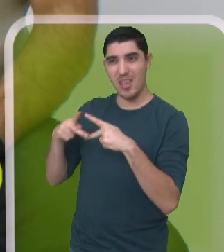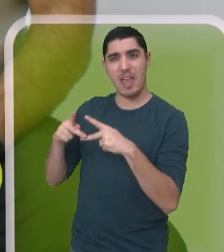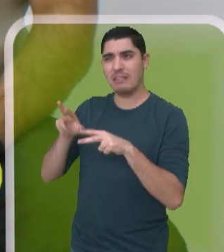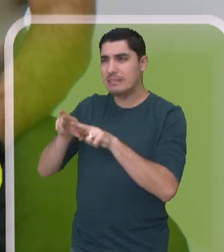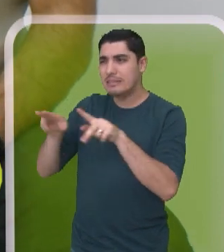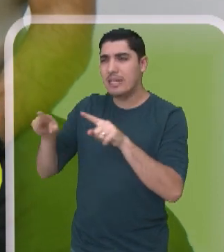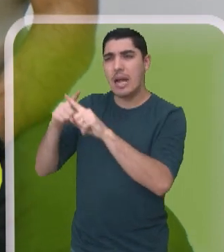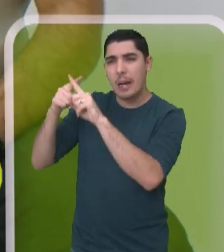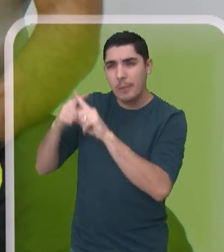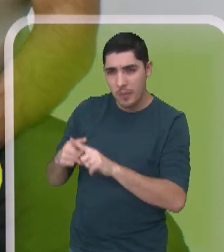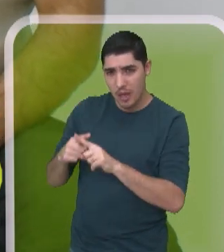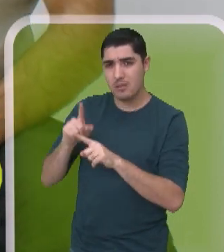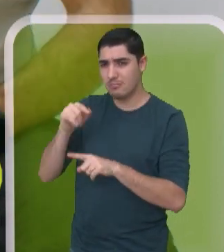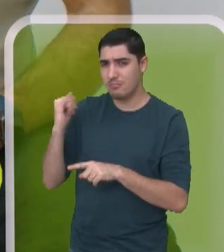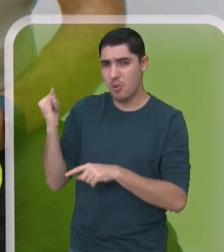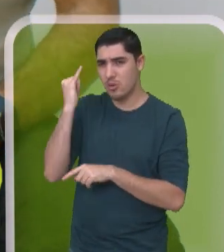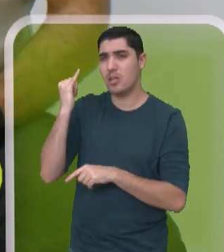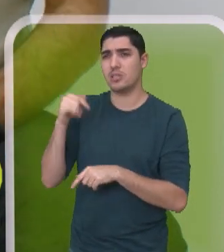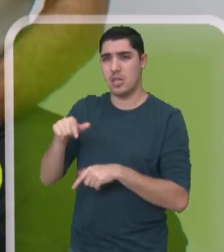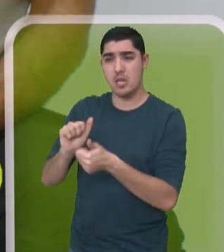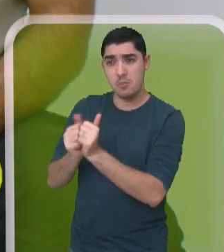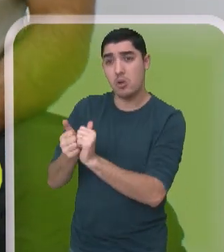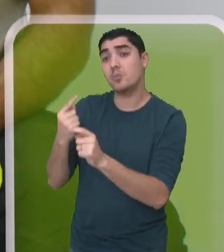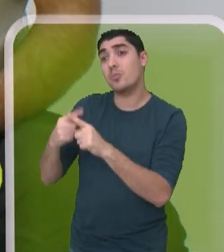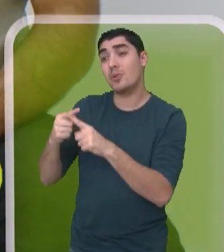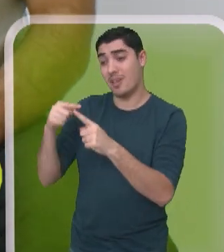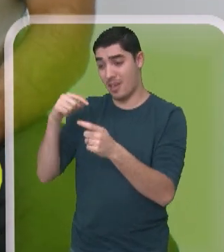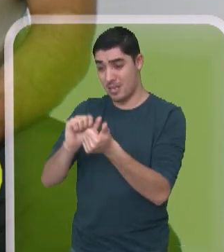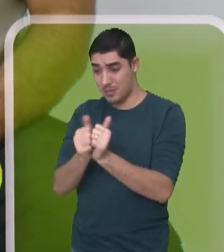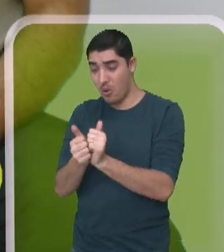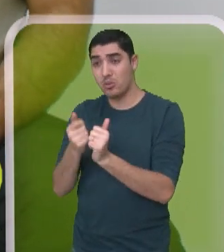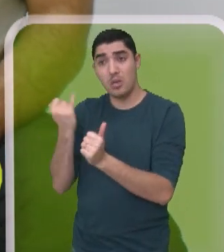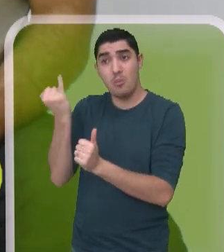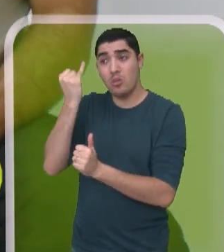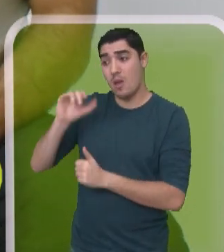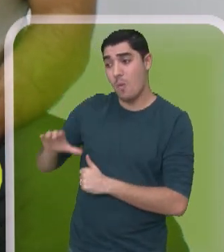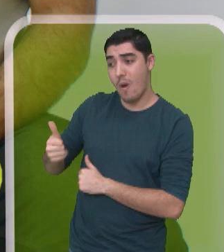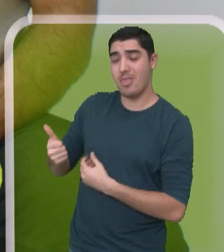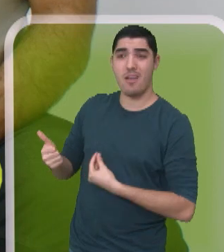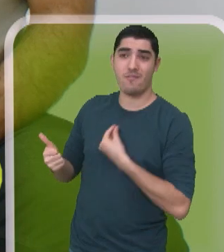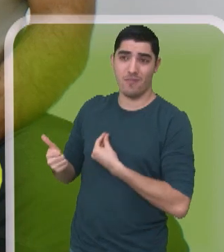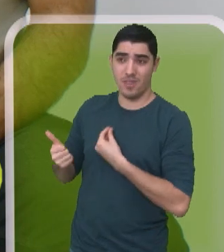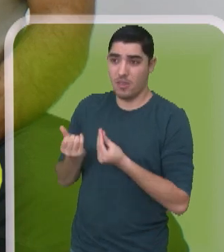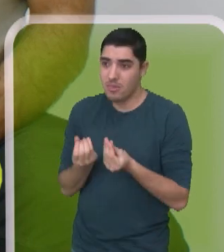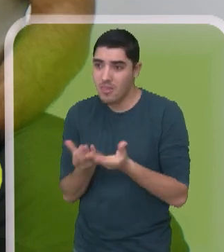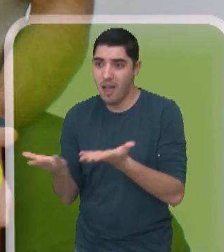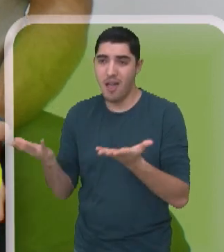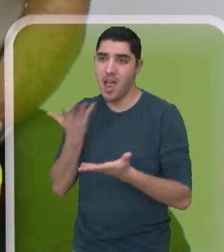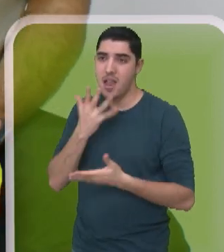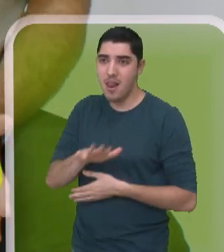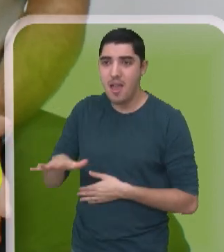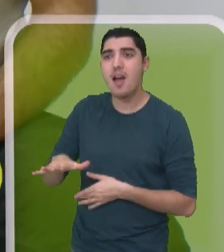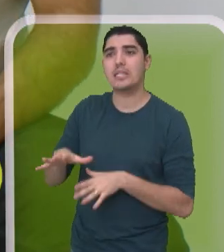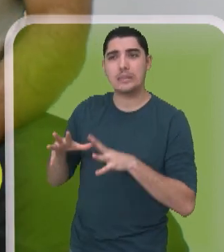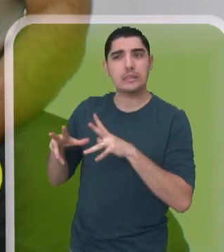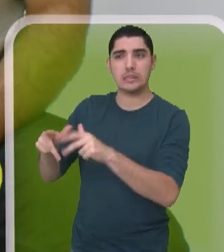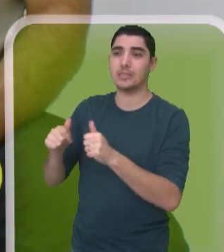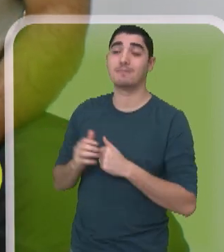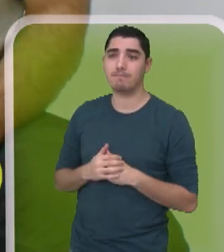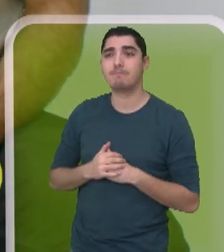esporte é muito importante como qualidade de vida mesmo, para uma criança também. E, assim, nós não